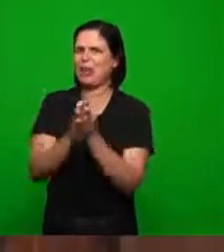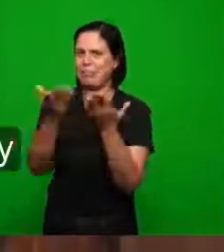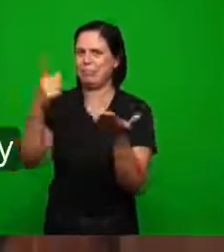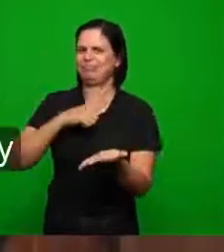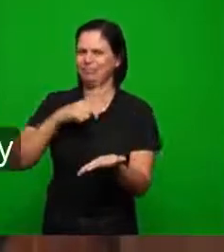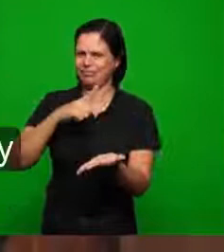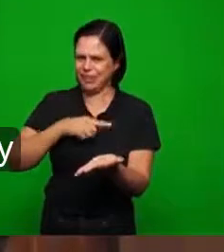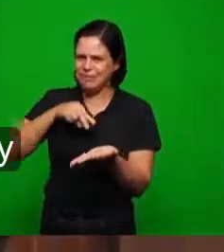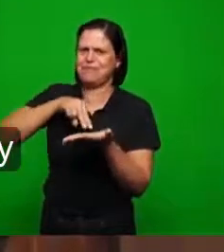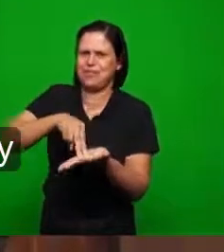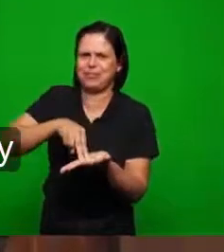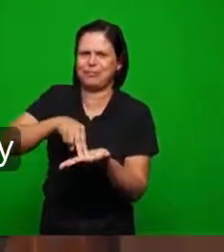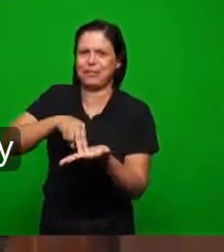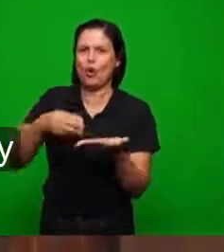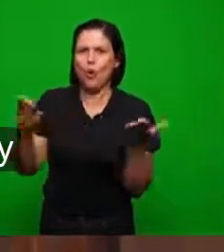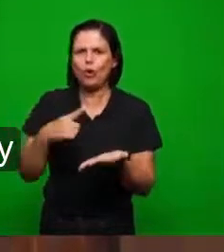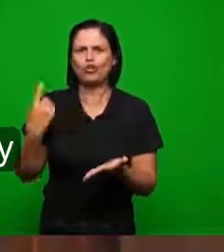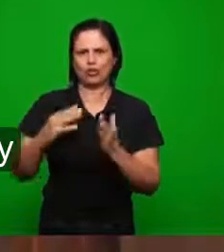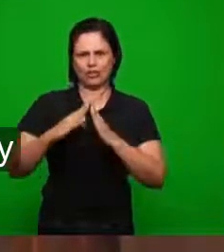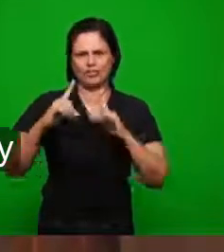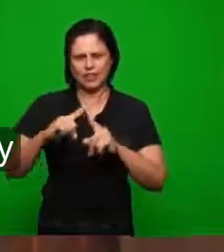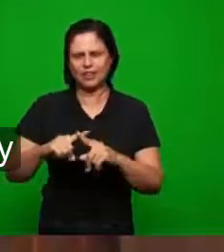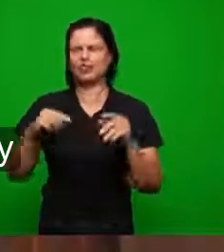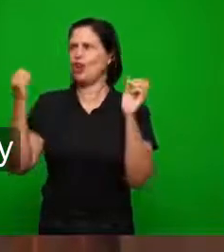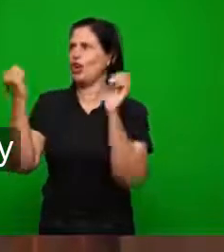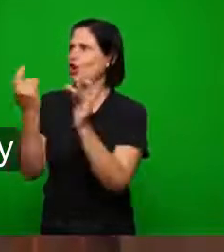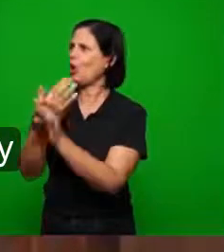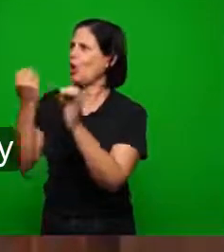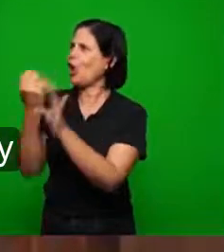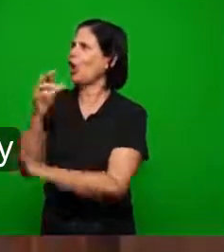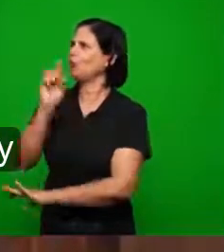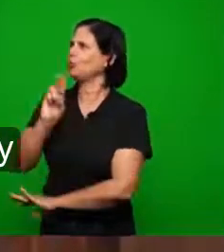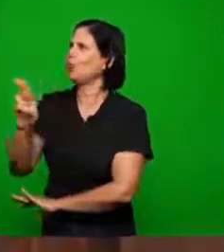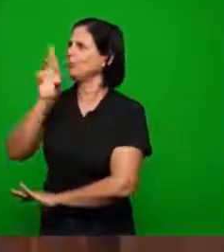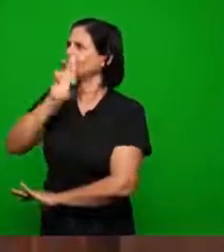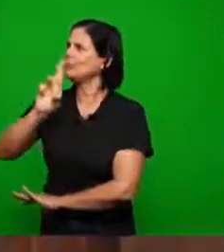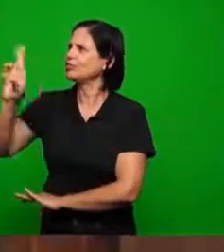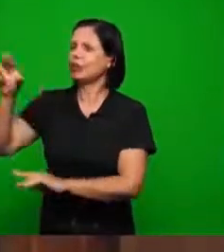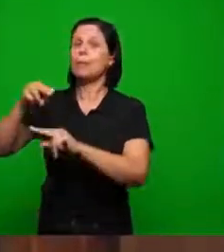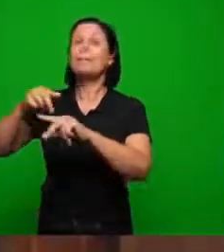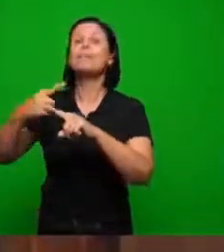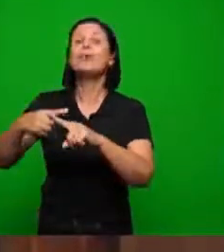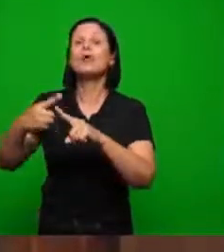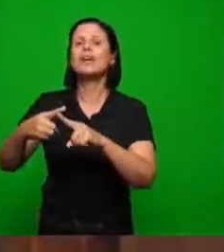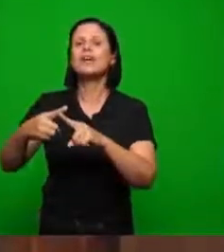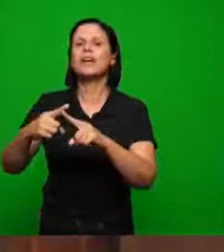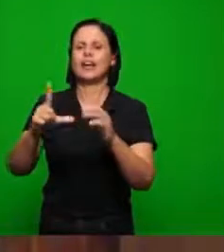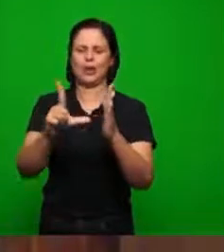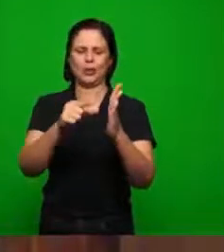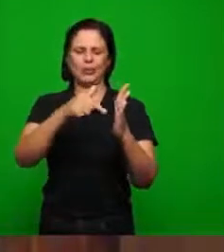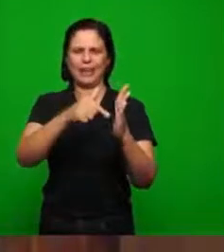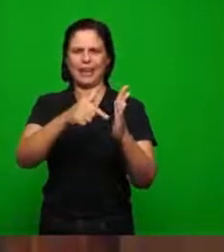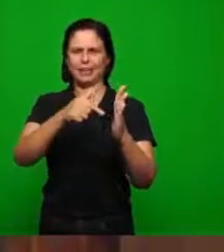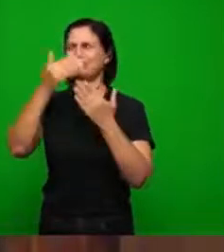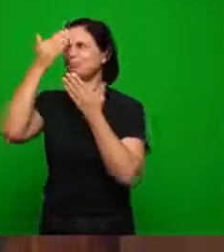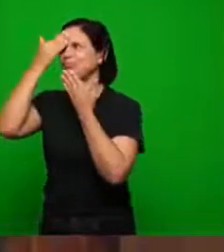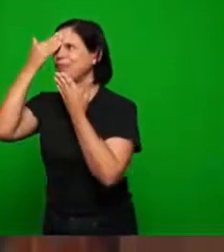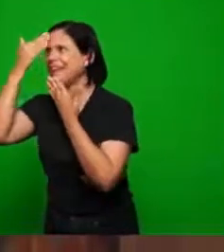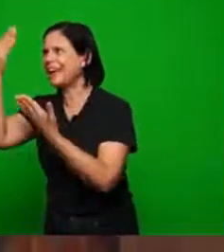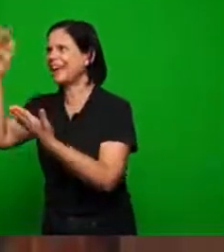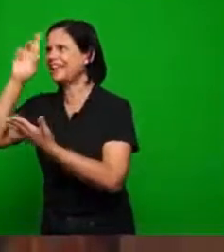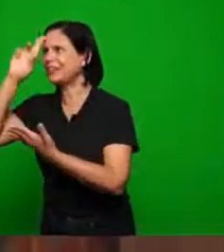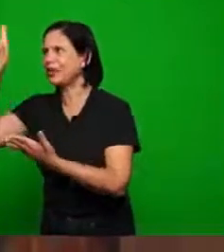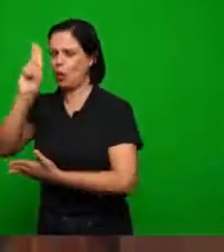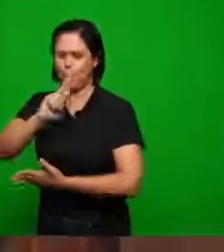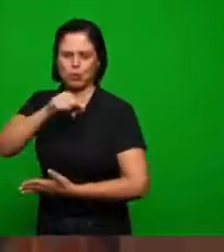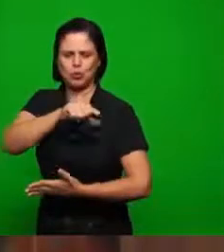E hoje, nós, como igreja, nós glorificamos o nome do Senhor pela vida deste homem que trouxe